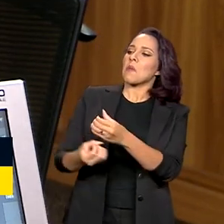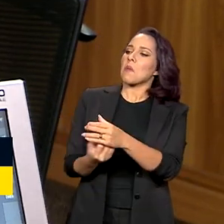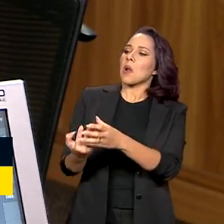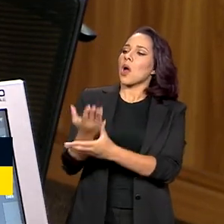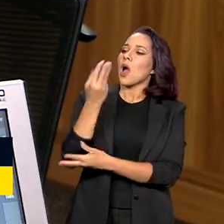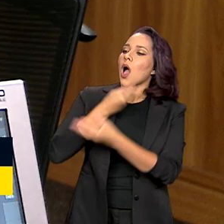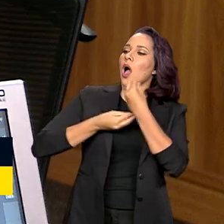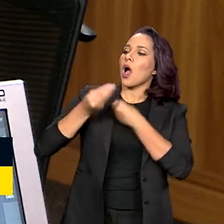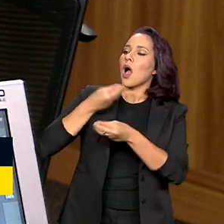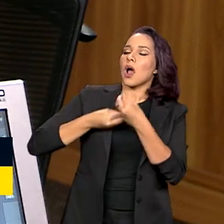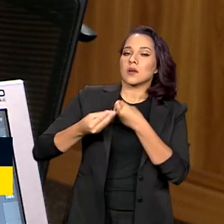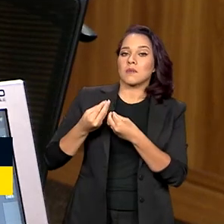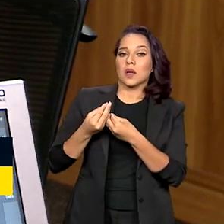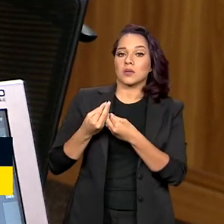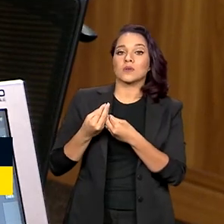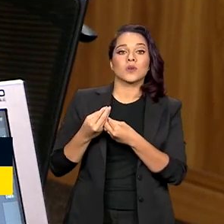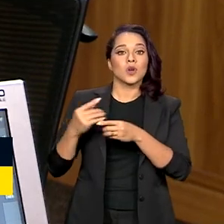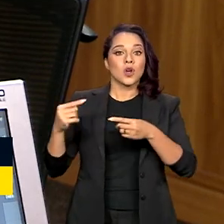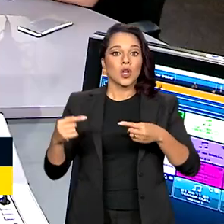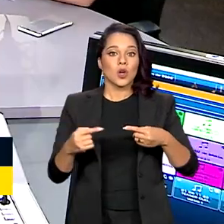alimentos